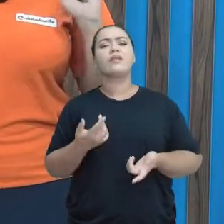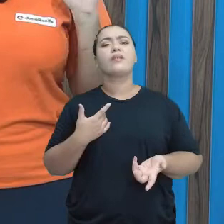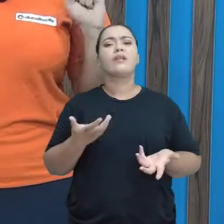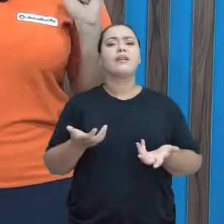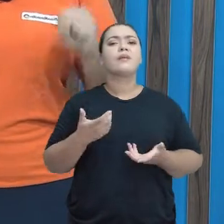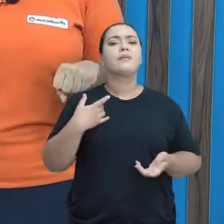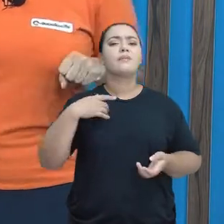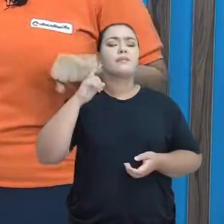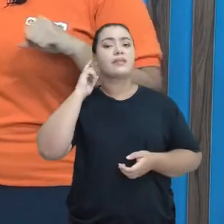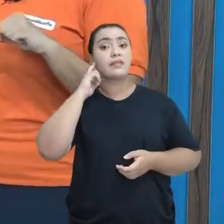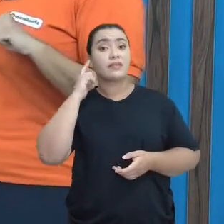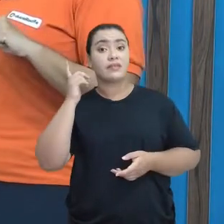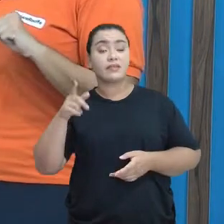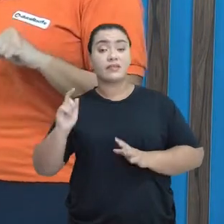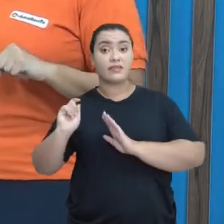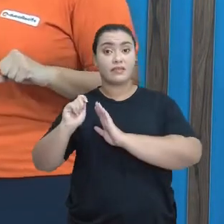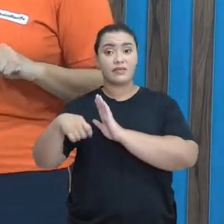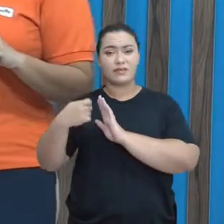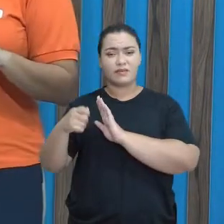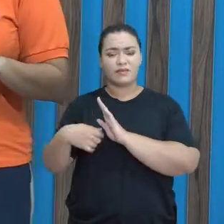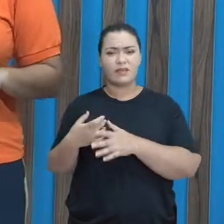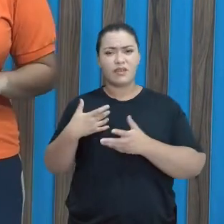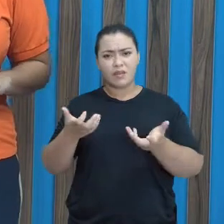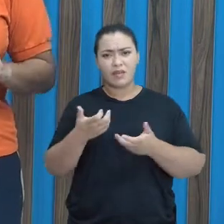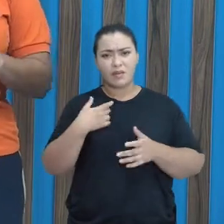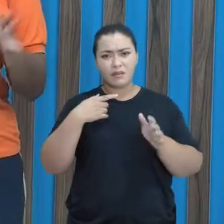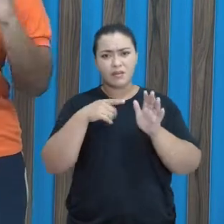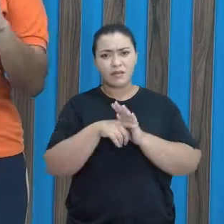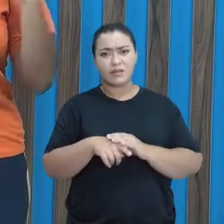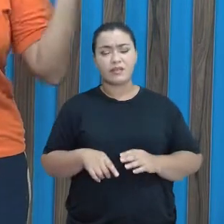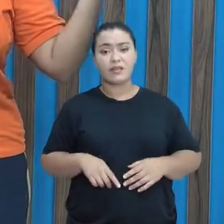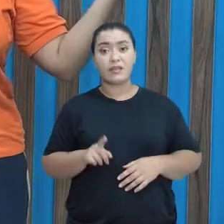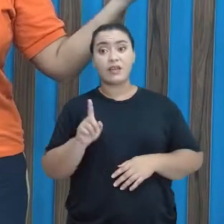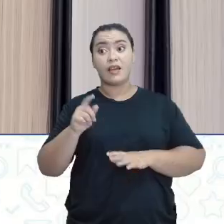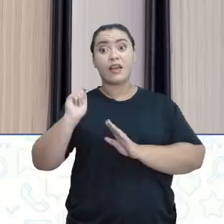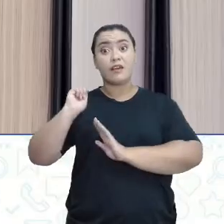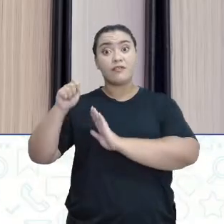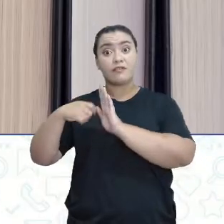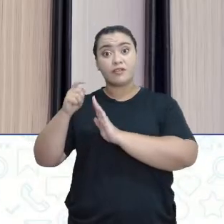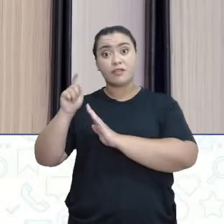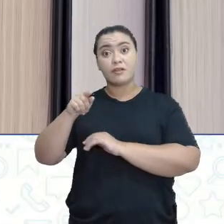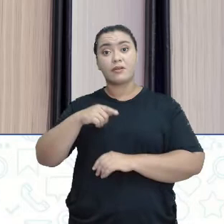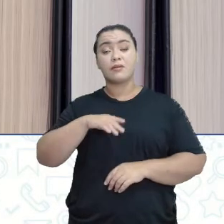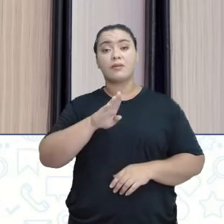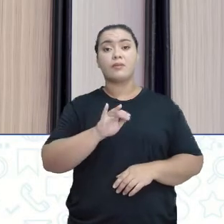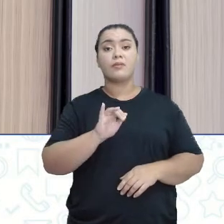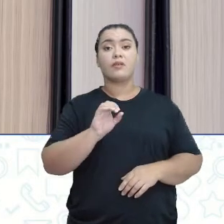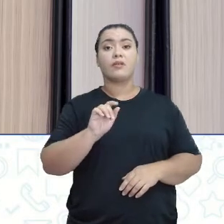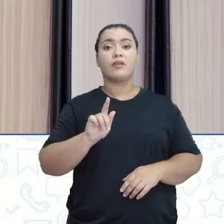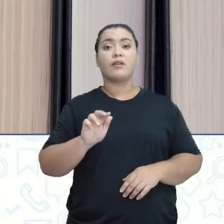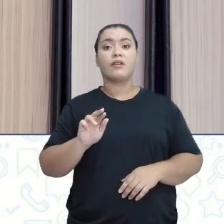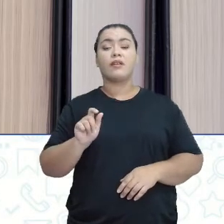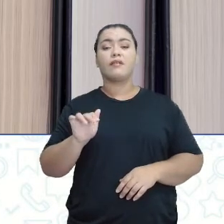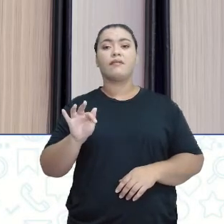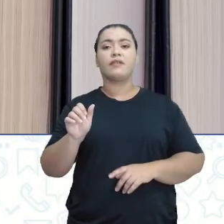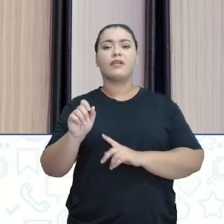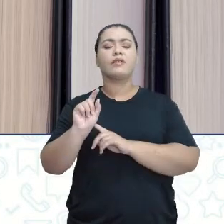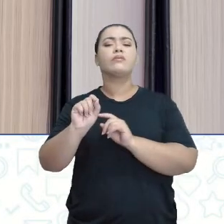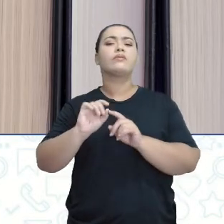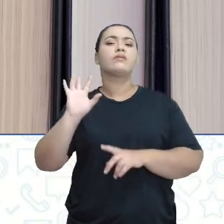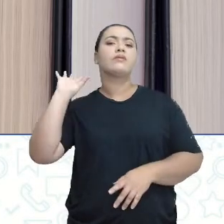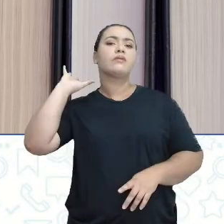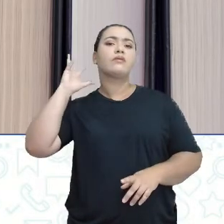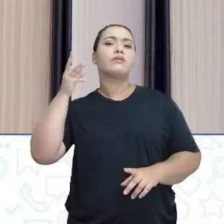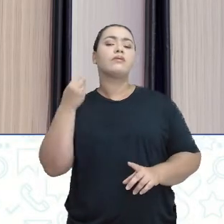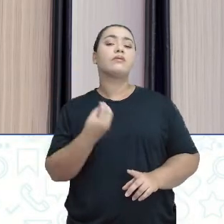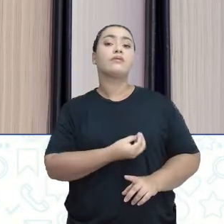nesse vídeo? Eu queria perguntar se vocês notaram que o vídeo é uma biografia. E aí, que raios